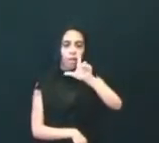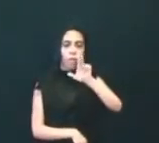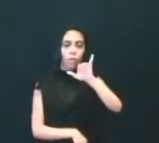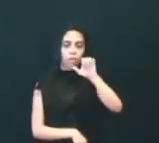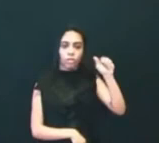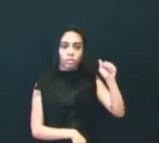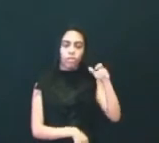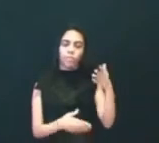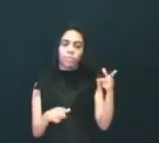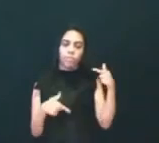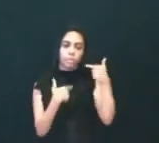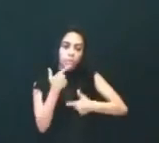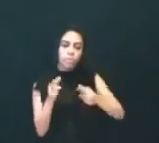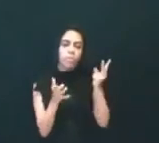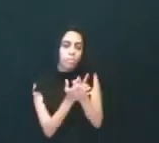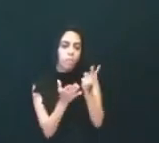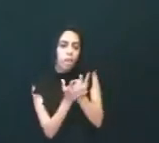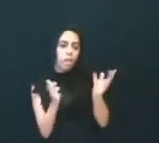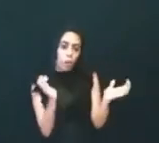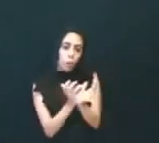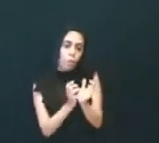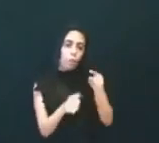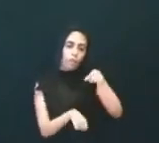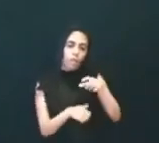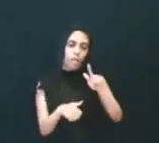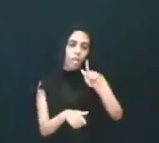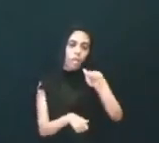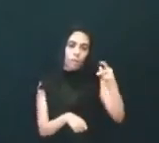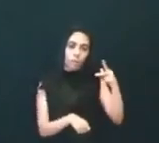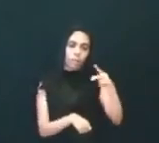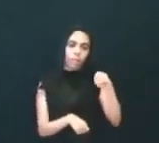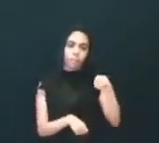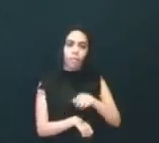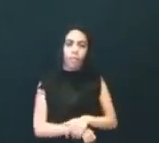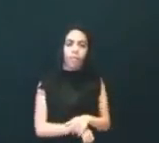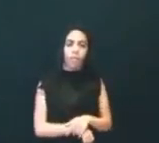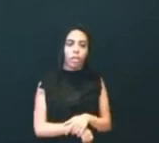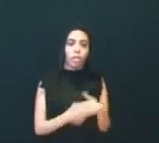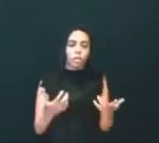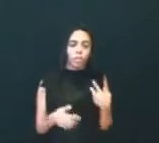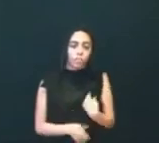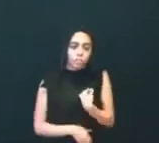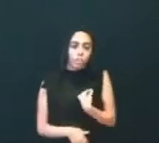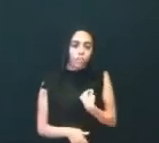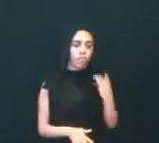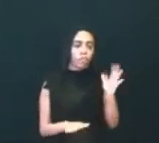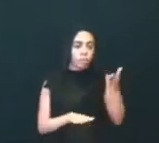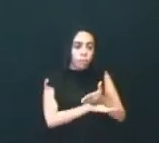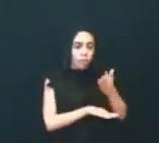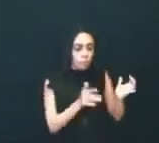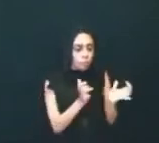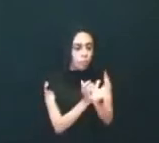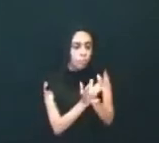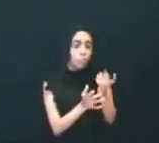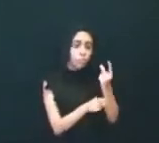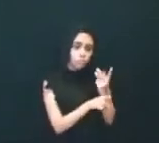sempre desenvolve, junto com toda a equipe que faz o GAPO, né? Eu estou presente no GAPO desde os